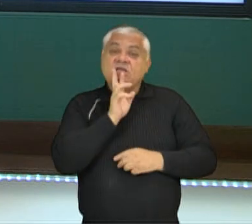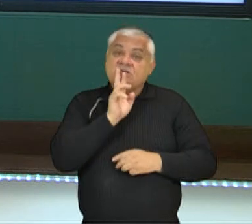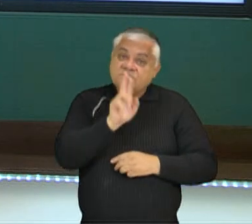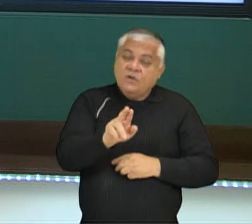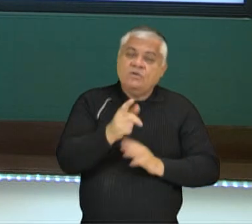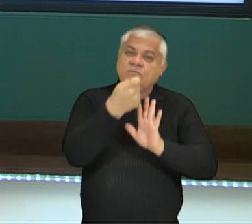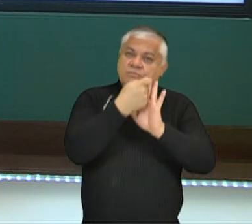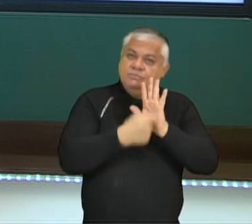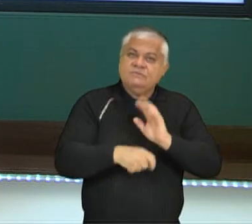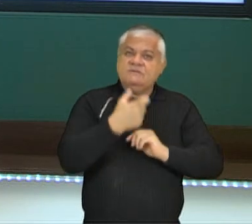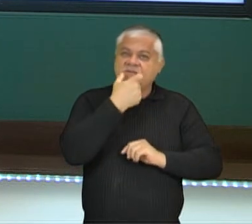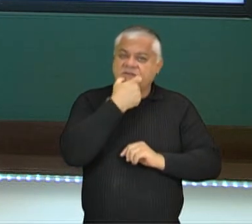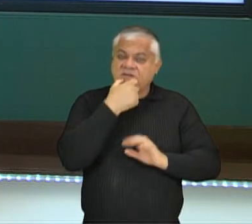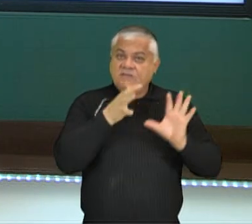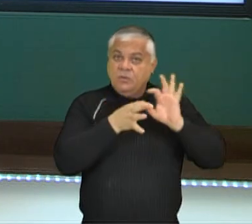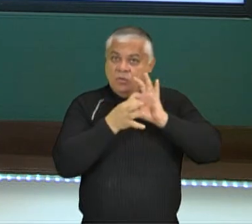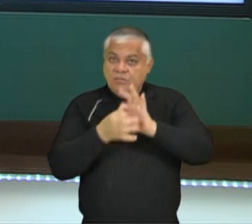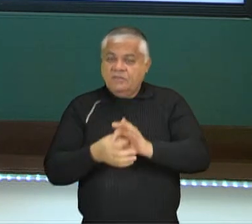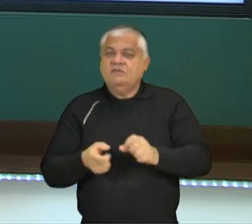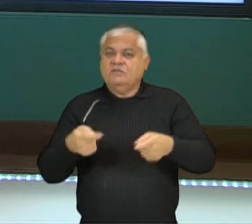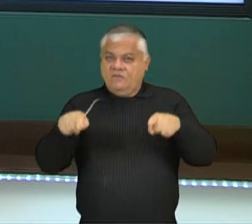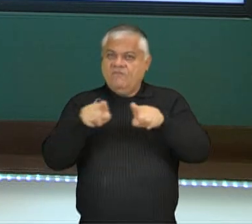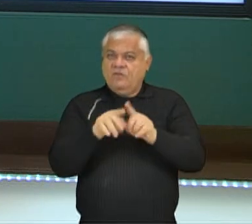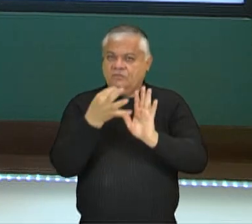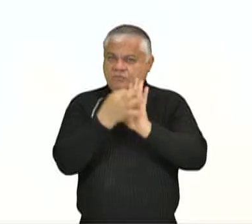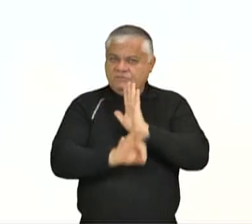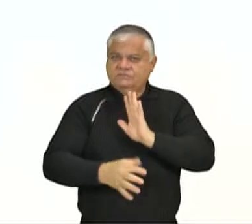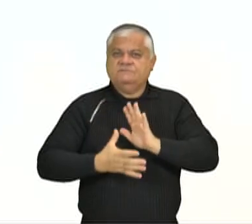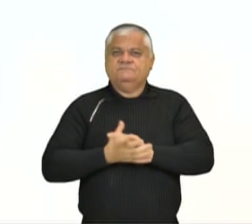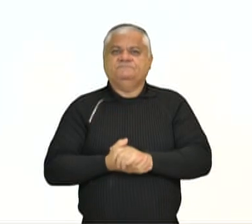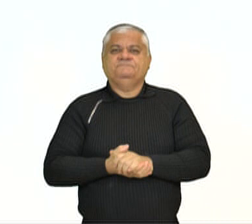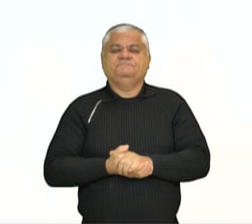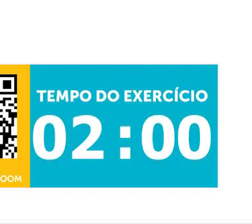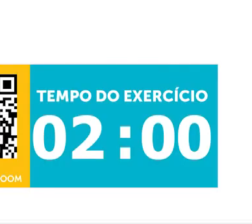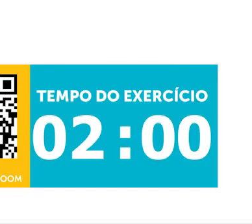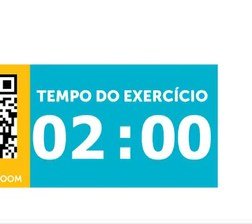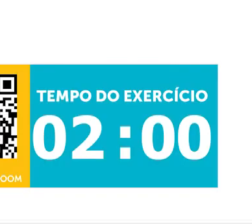também, de acordo com o texto. Façam aí, eu já volto para a gente poder corrigir. Vamos lá.